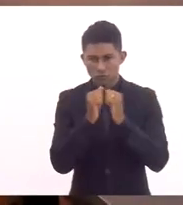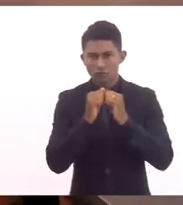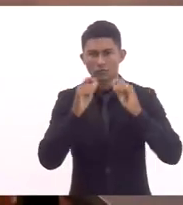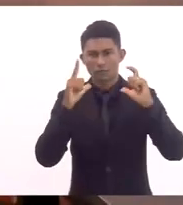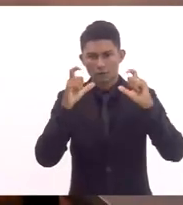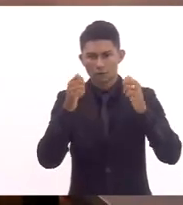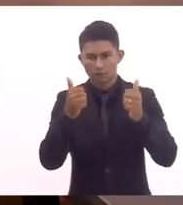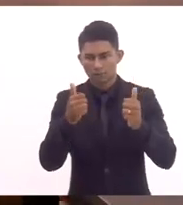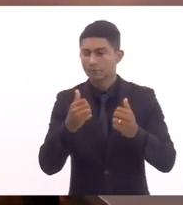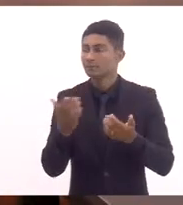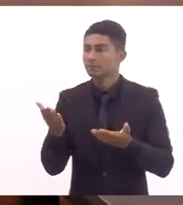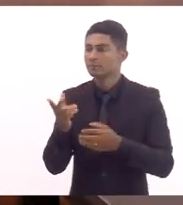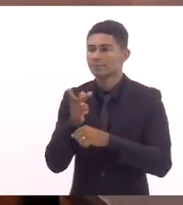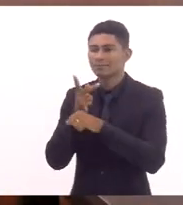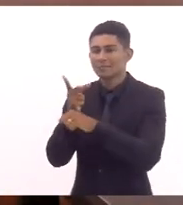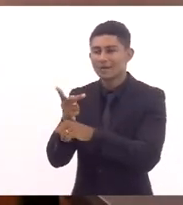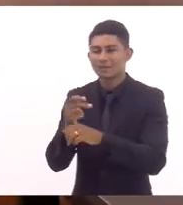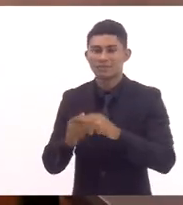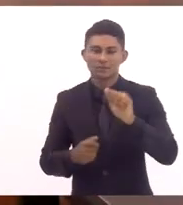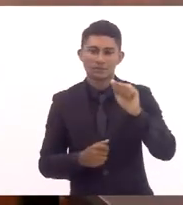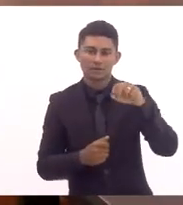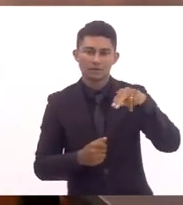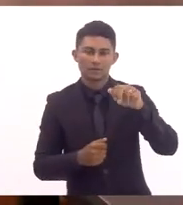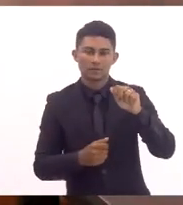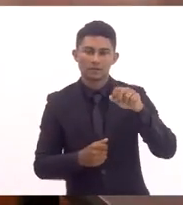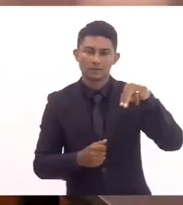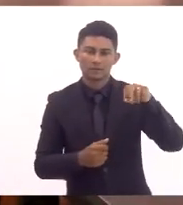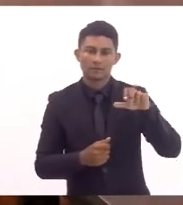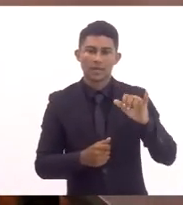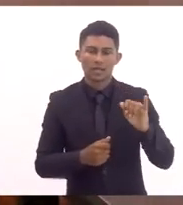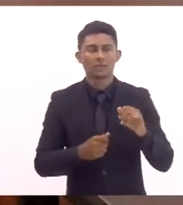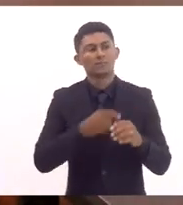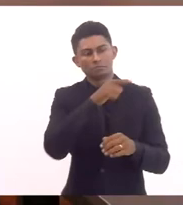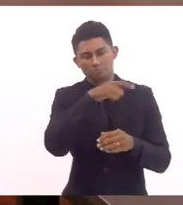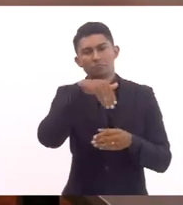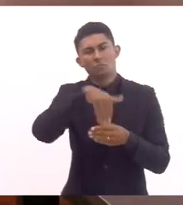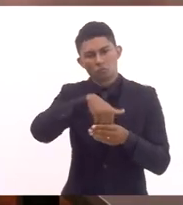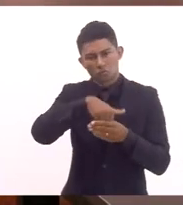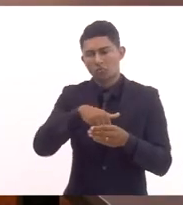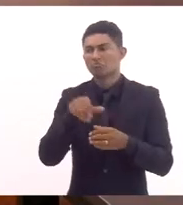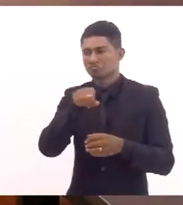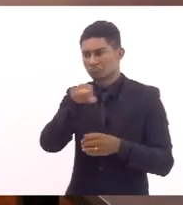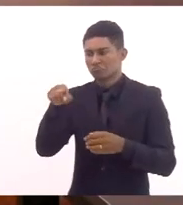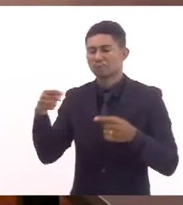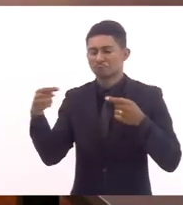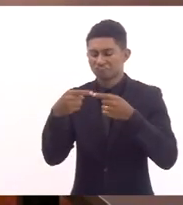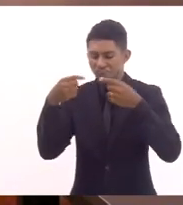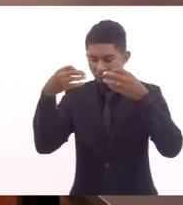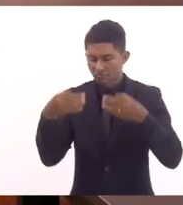Receba um prêmio Ana Nery votado merecido parabéns